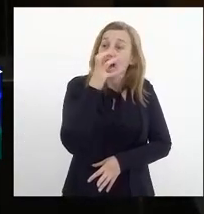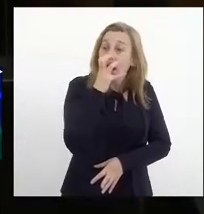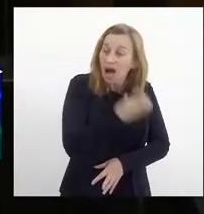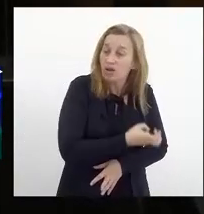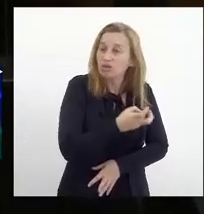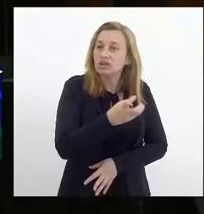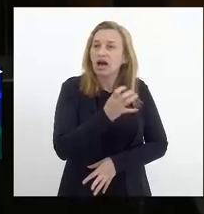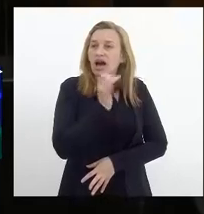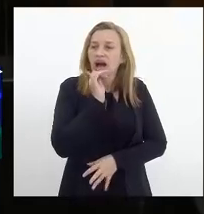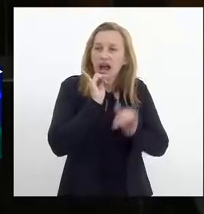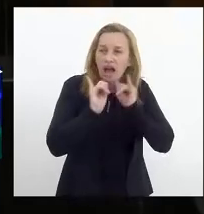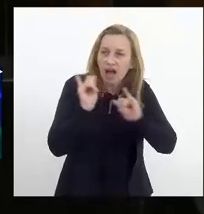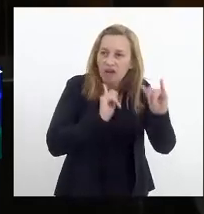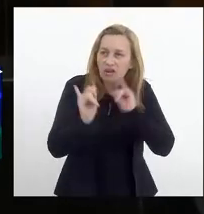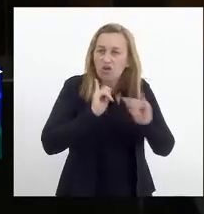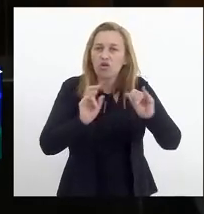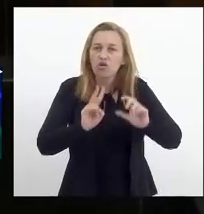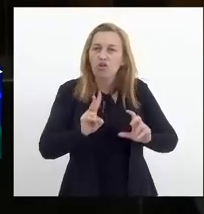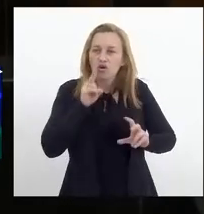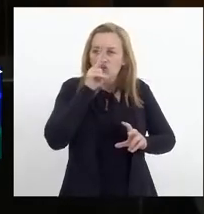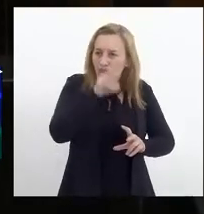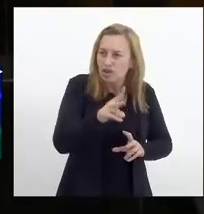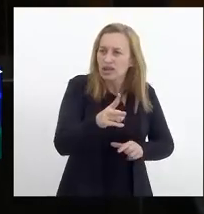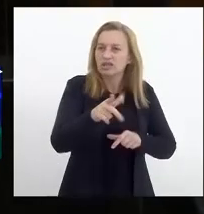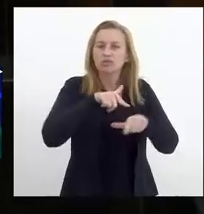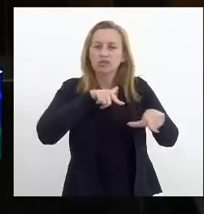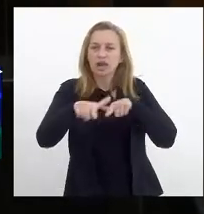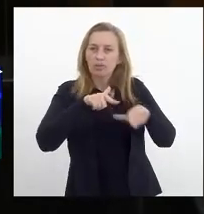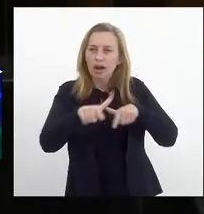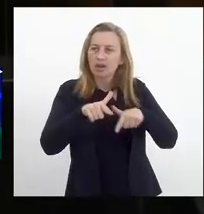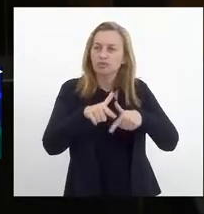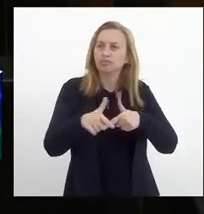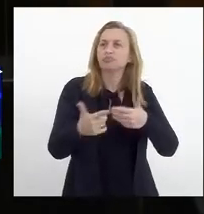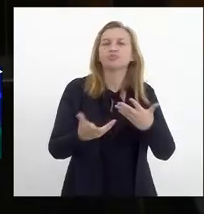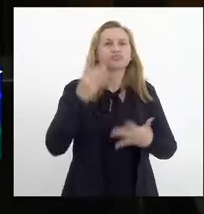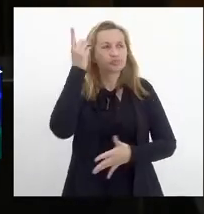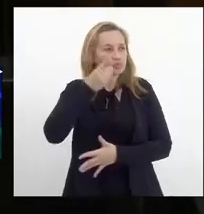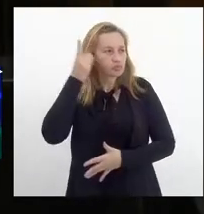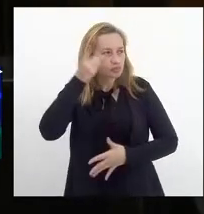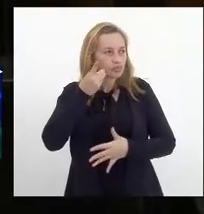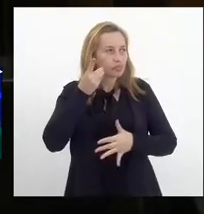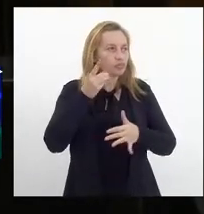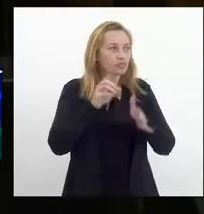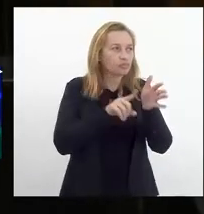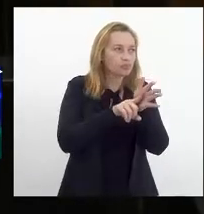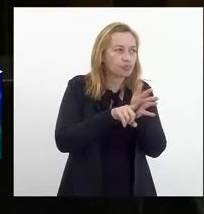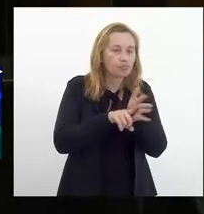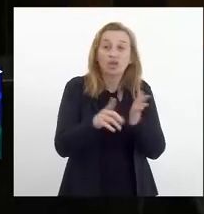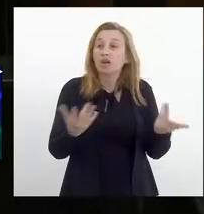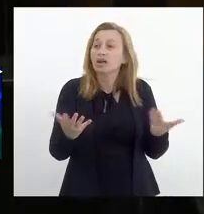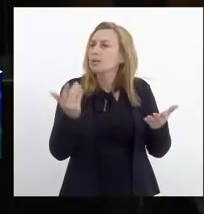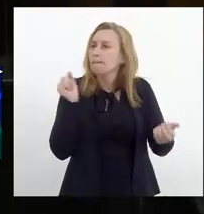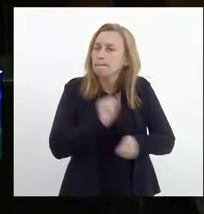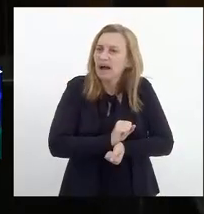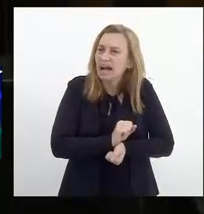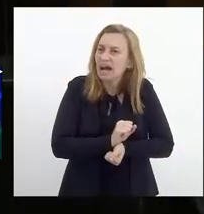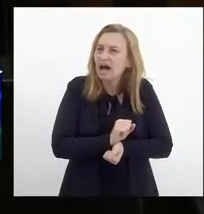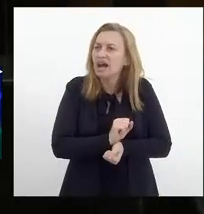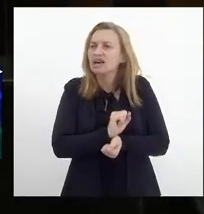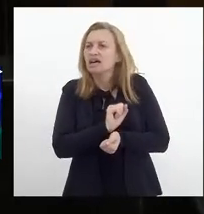é fortalecer né claro o papel dos parlamentares da sua o seu processo fiscalização Mas queremos dar um basta